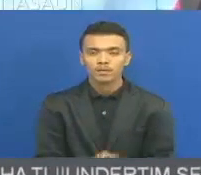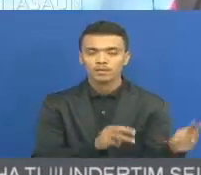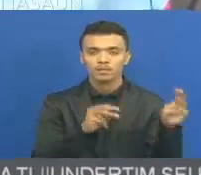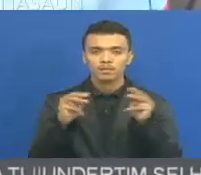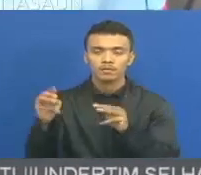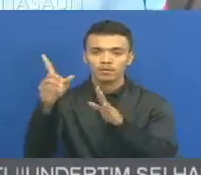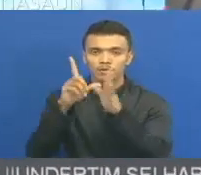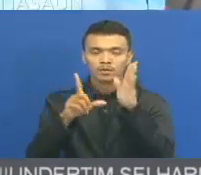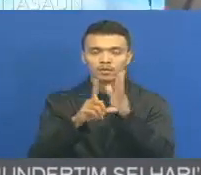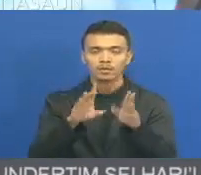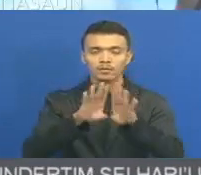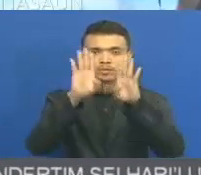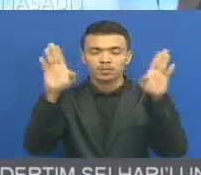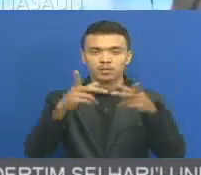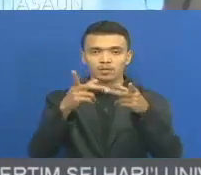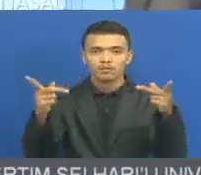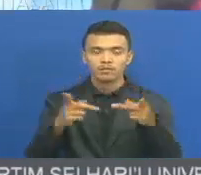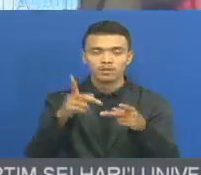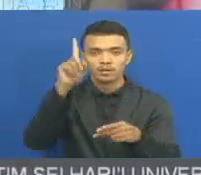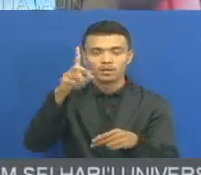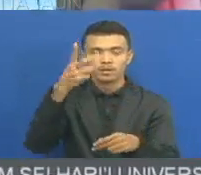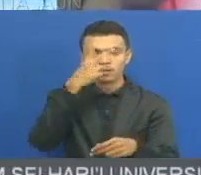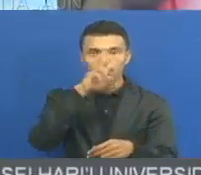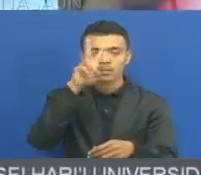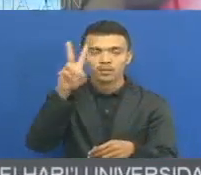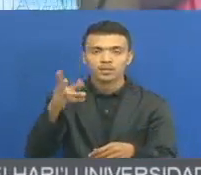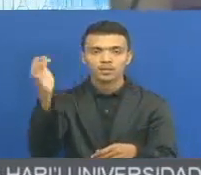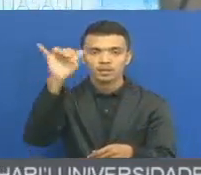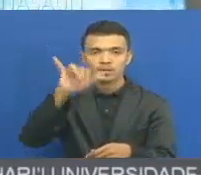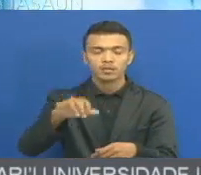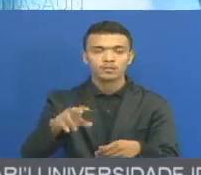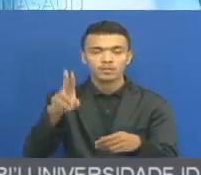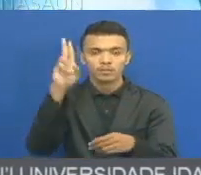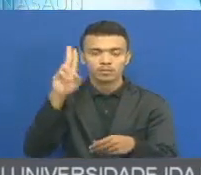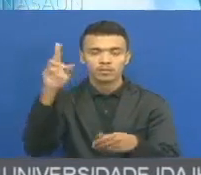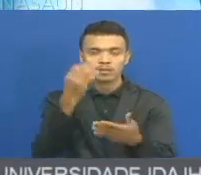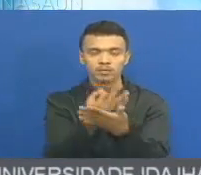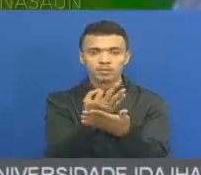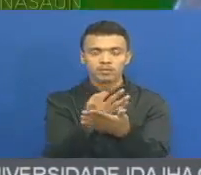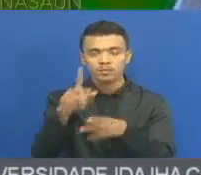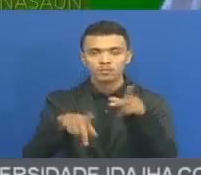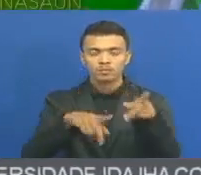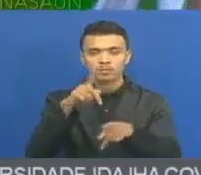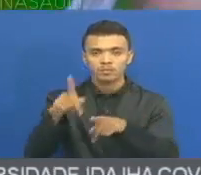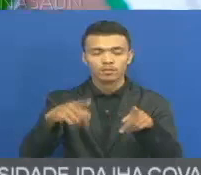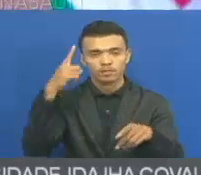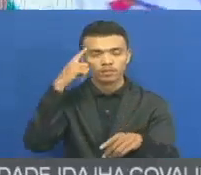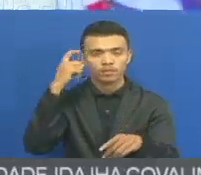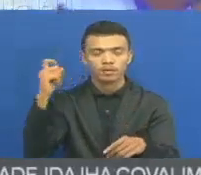loque auditoria ida, atuare, sira na vossa vida, atuare, atuare,